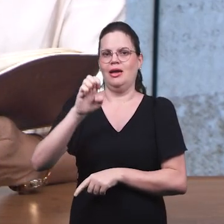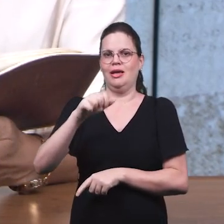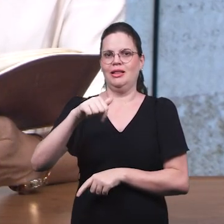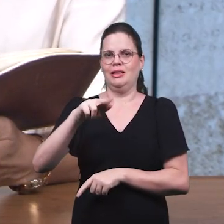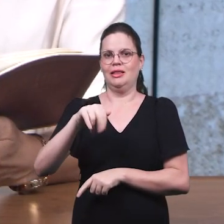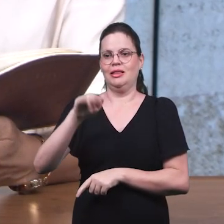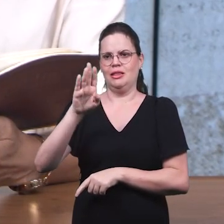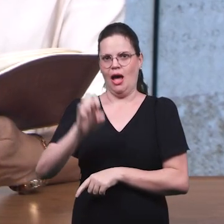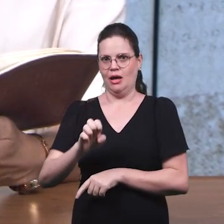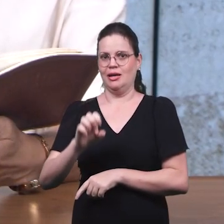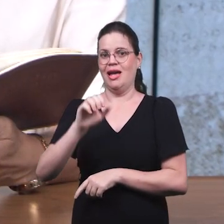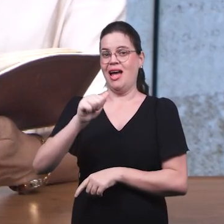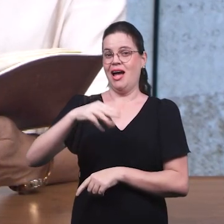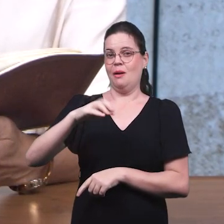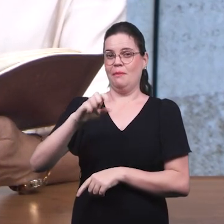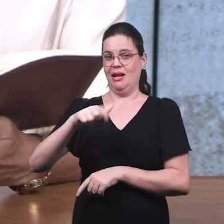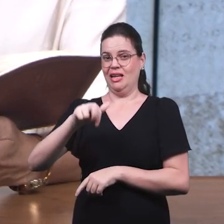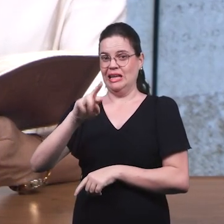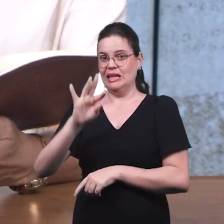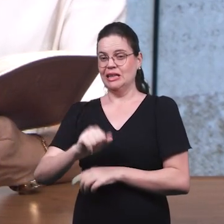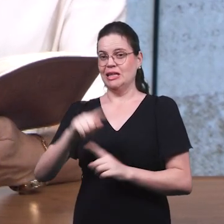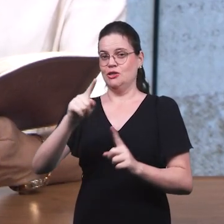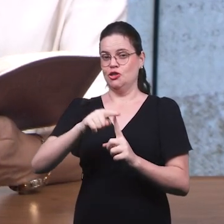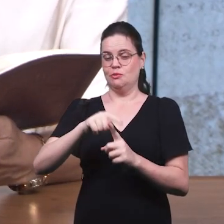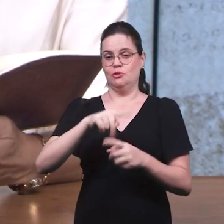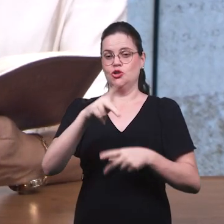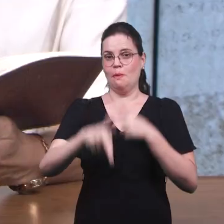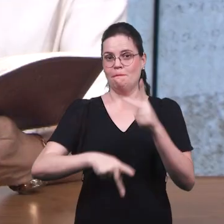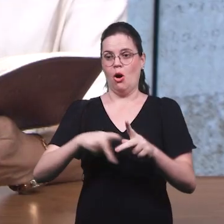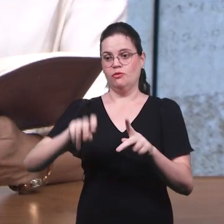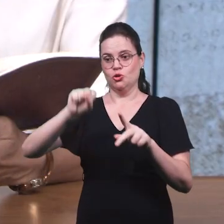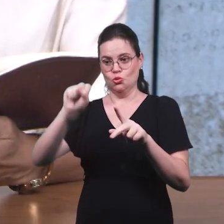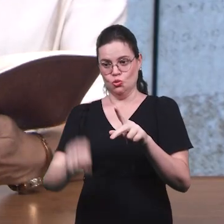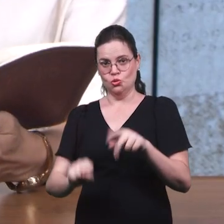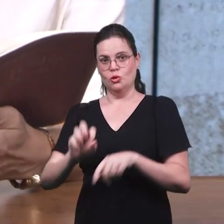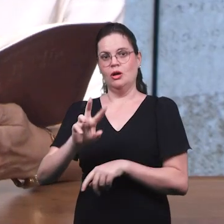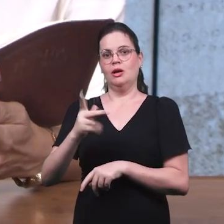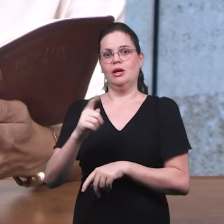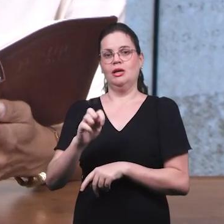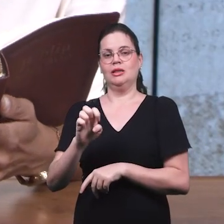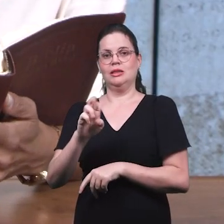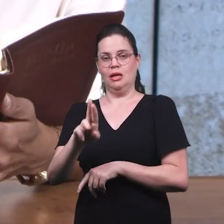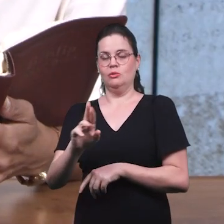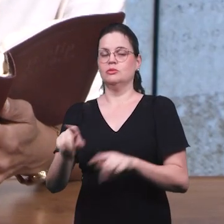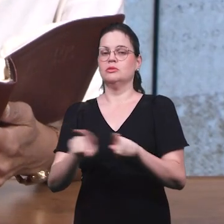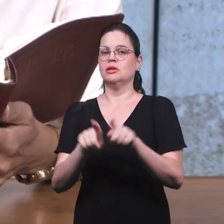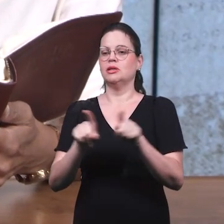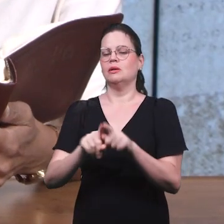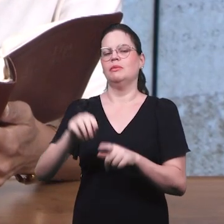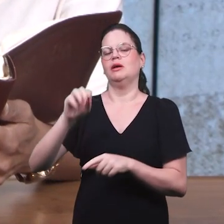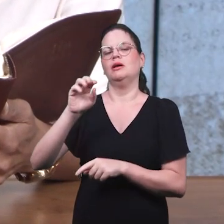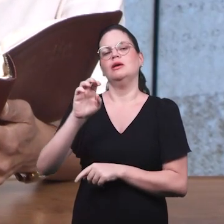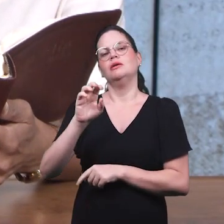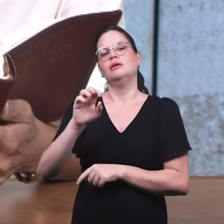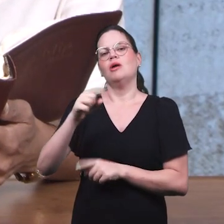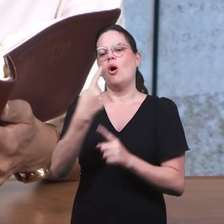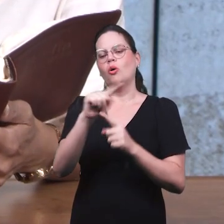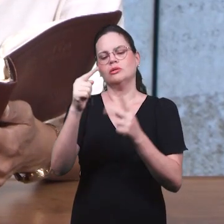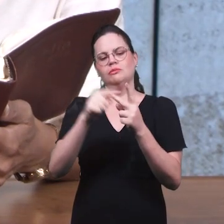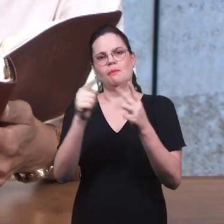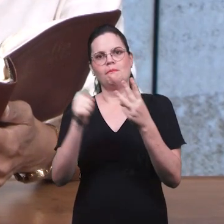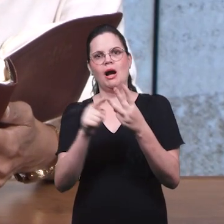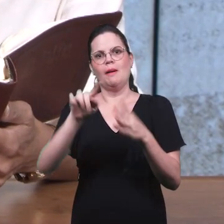Os amalequitas habitam na terra do sul, e os heteus, e os jebuseus, e os amorreus habitam